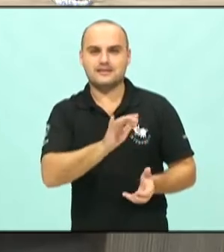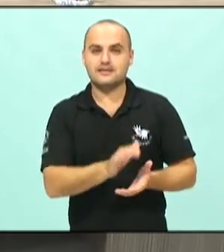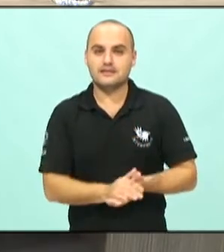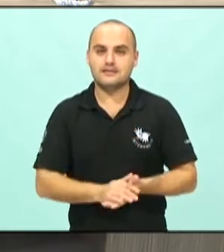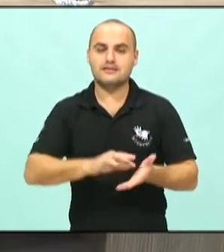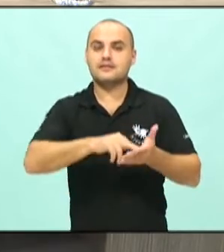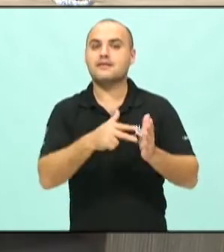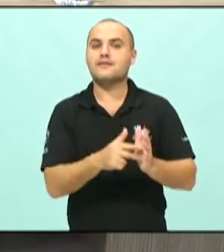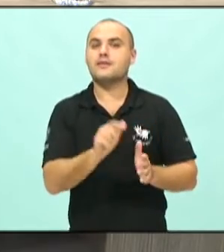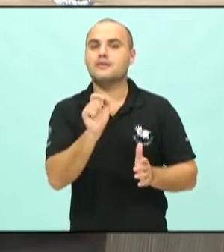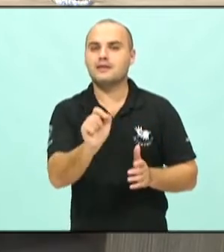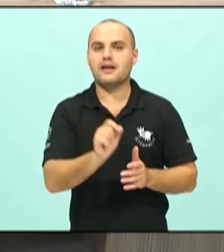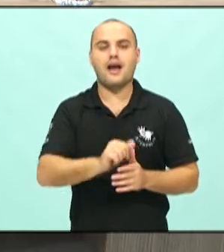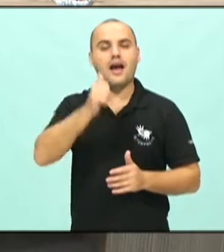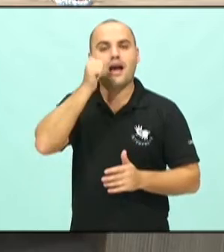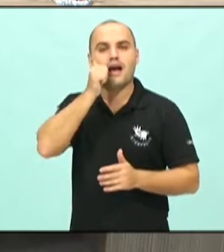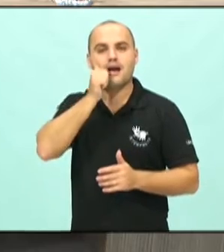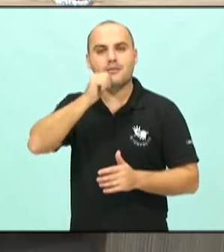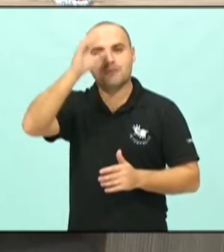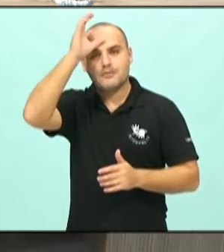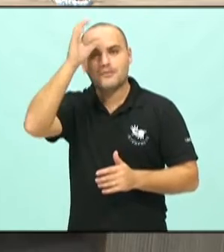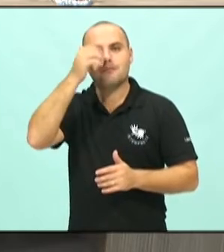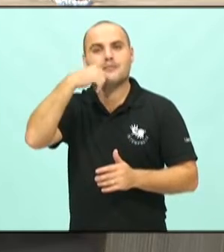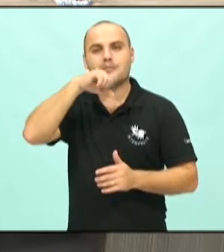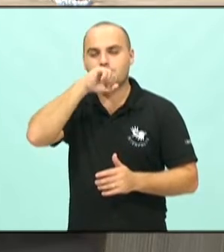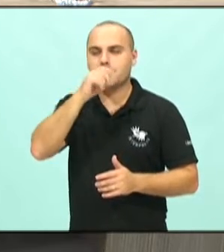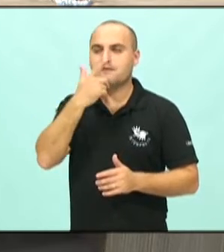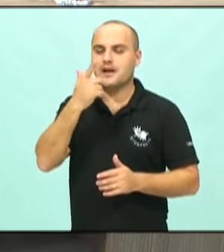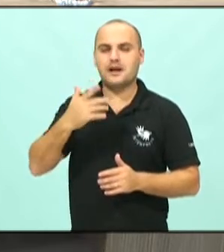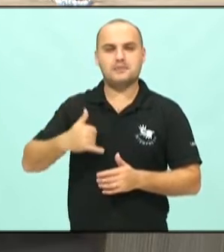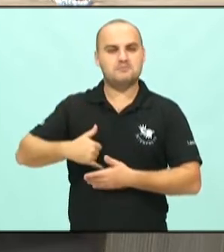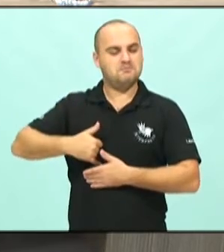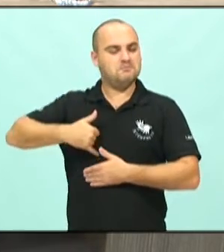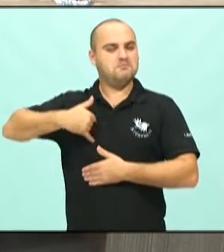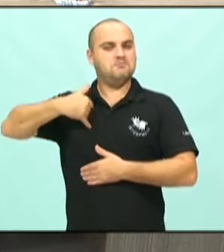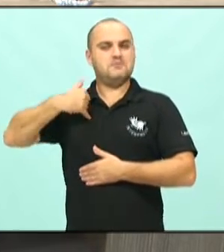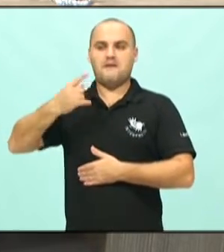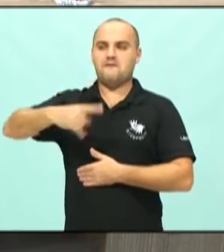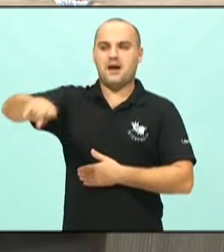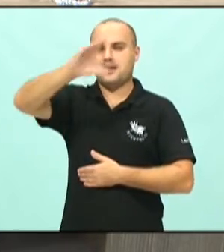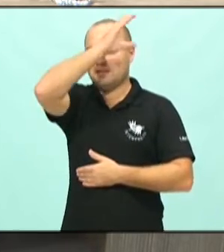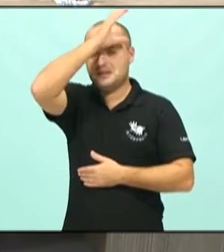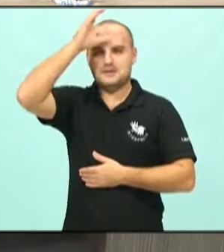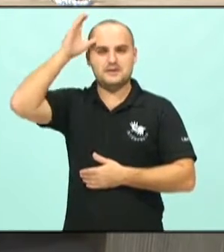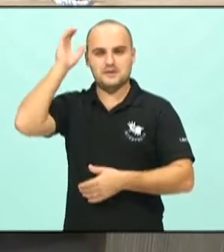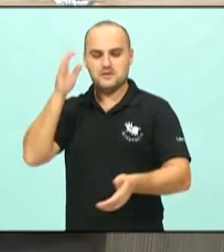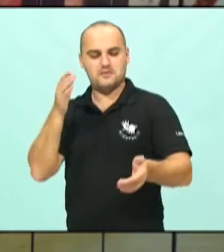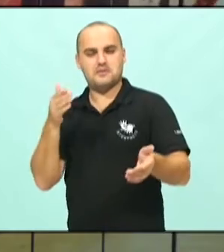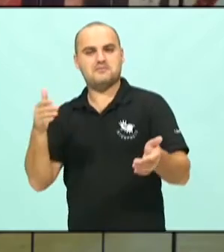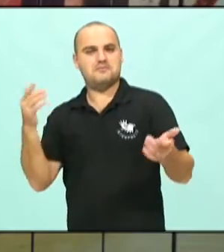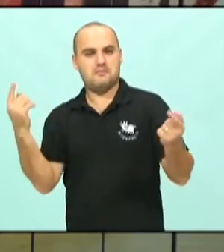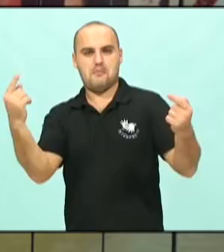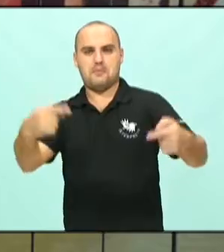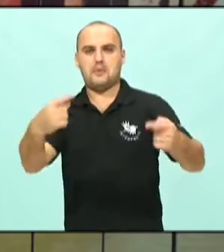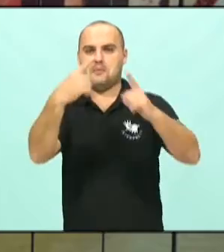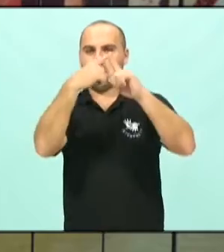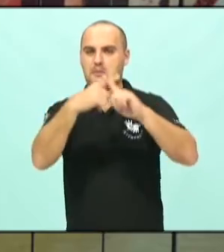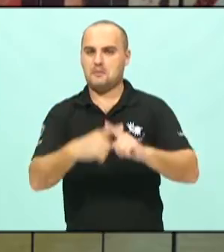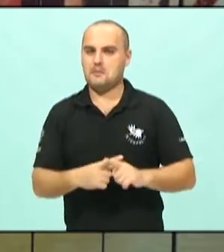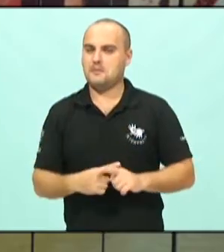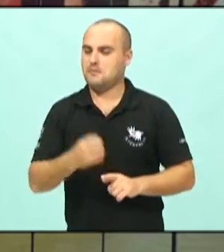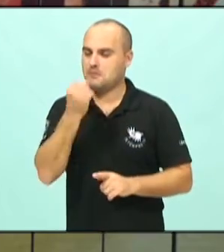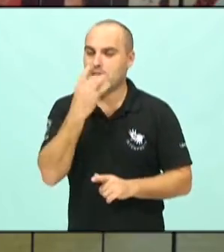do atleta, a tia, a mãe disse, meu Deus, que orgulho, o meu filho está indo para Criciúma disputar uns Jogos Abertos. Isso fica na história do